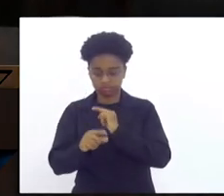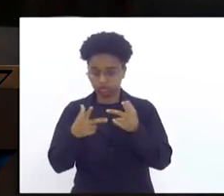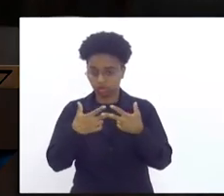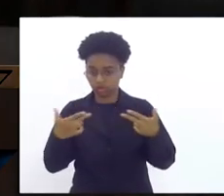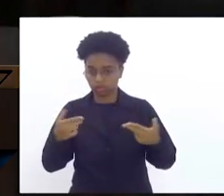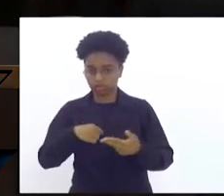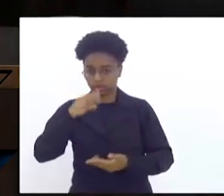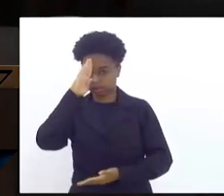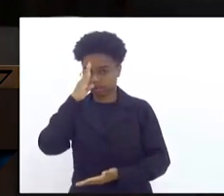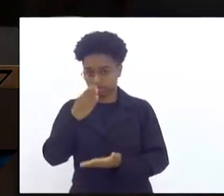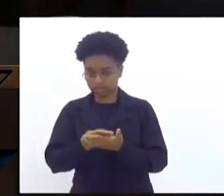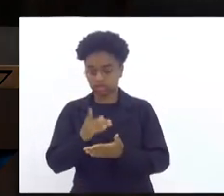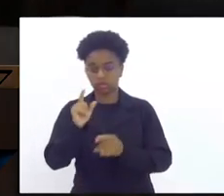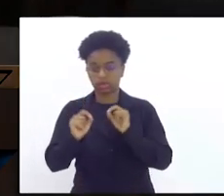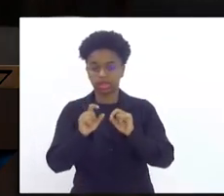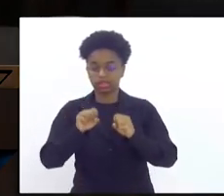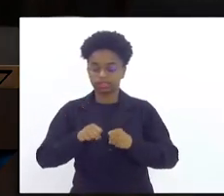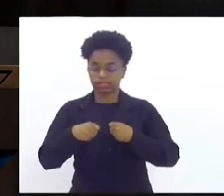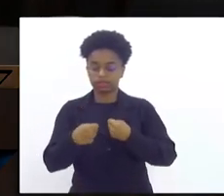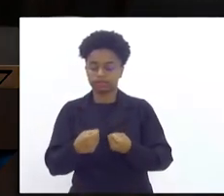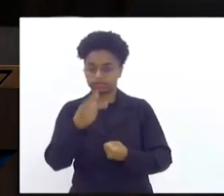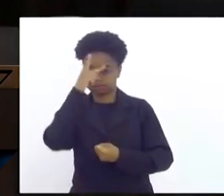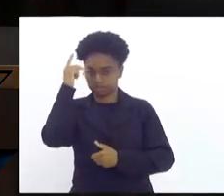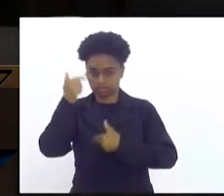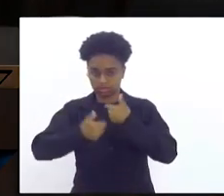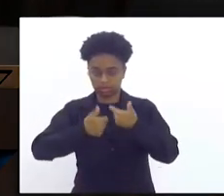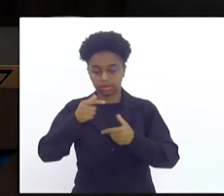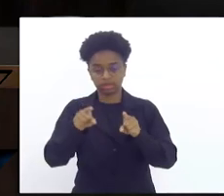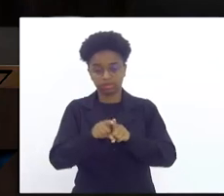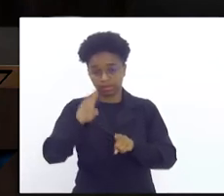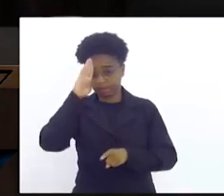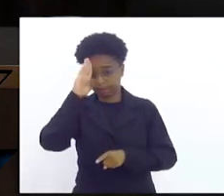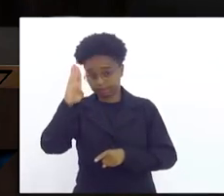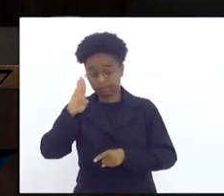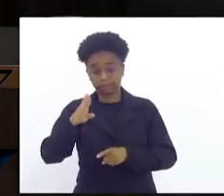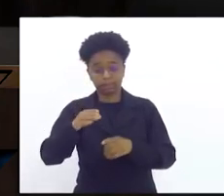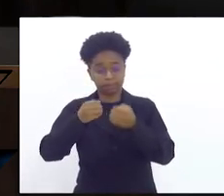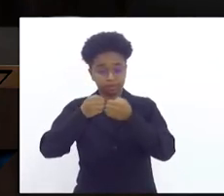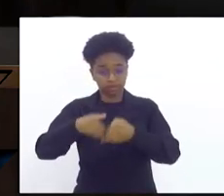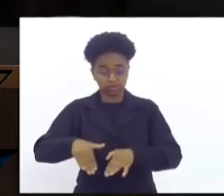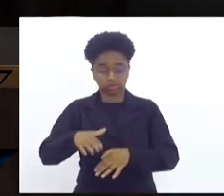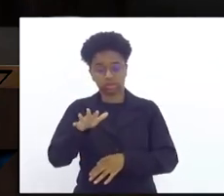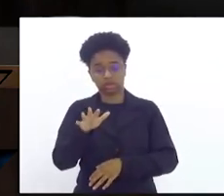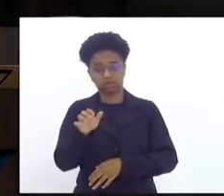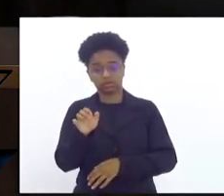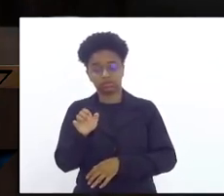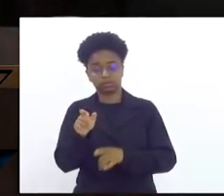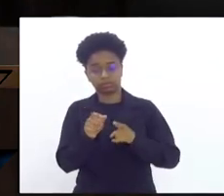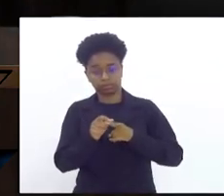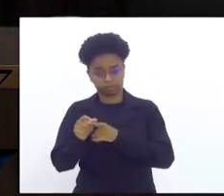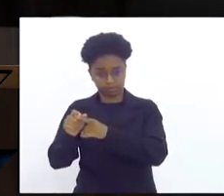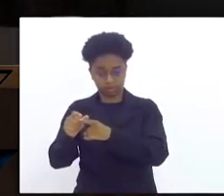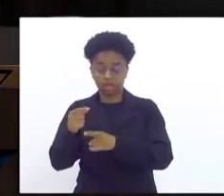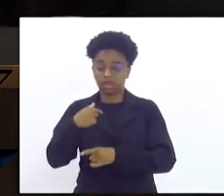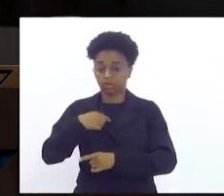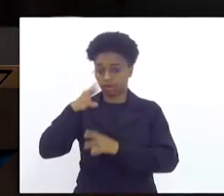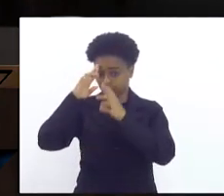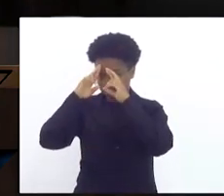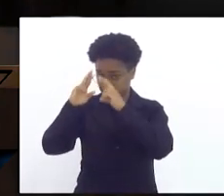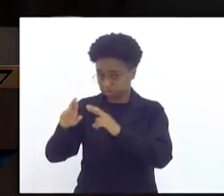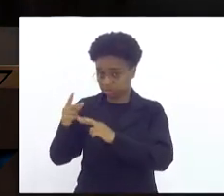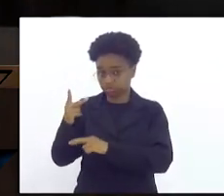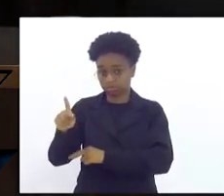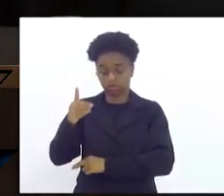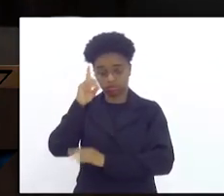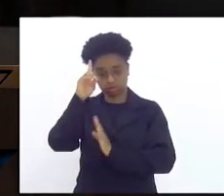que eu acredito que a defesa dos trabalhadores Principalmente aqueles mais precarizados da Periferia respeito o direito de